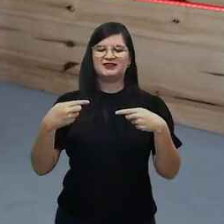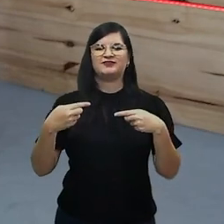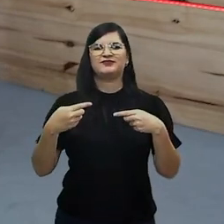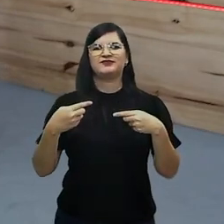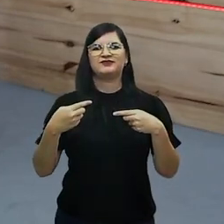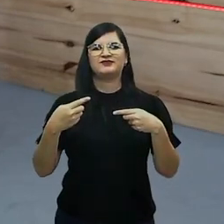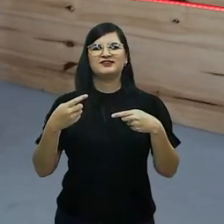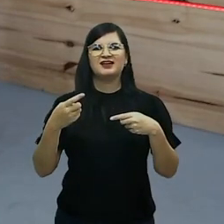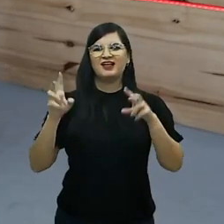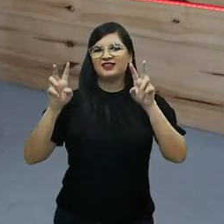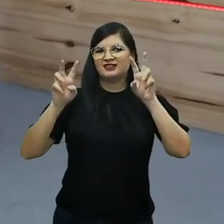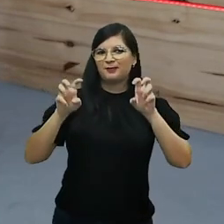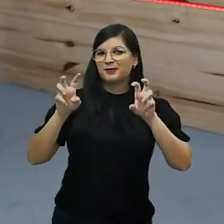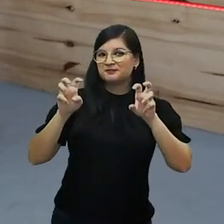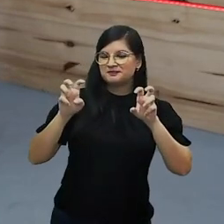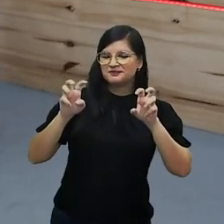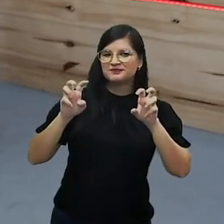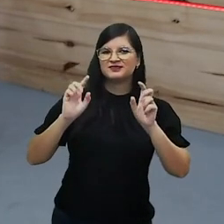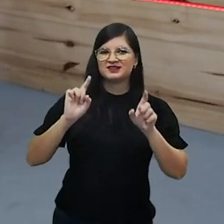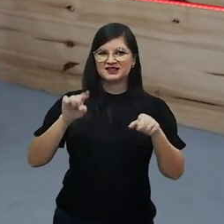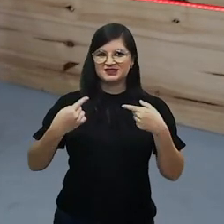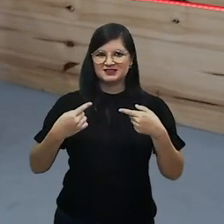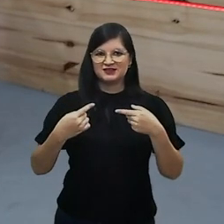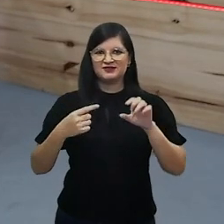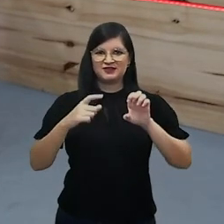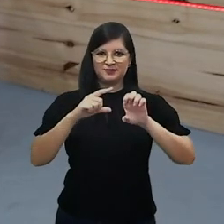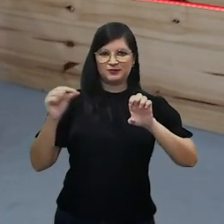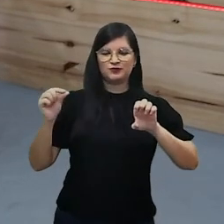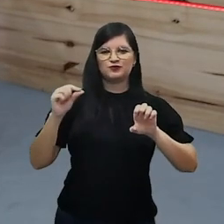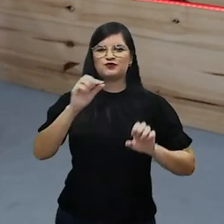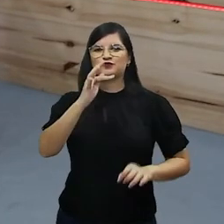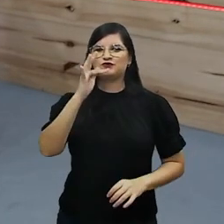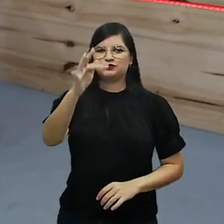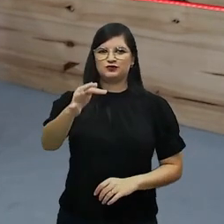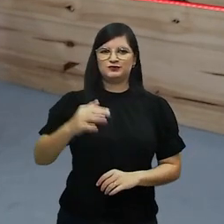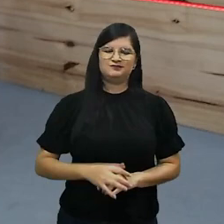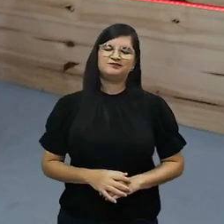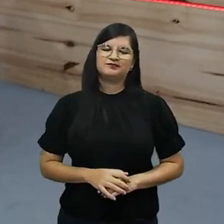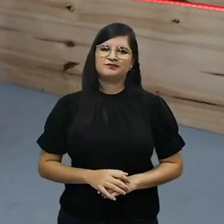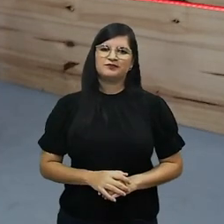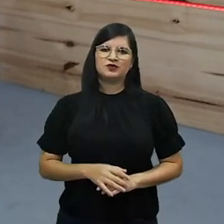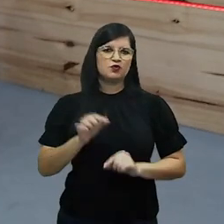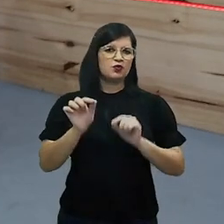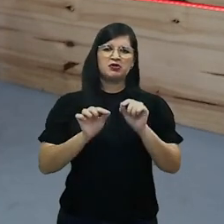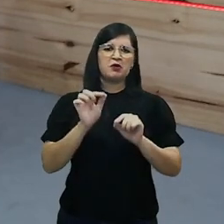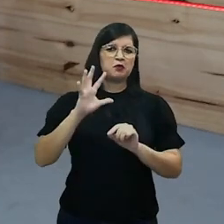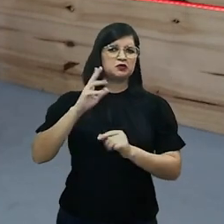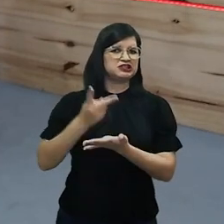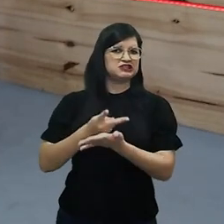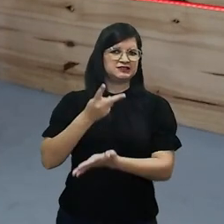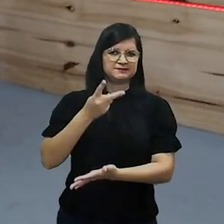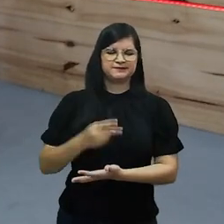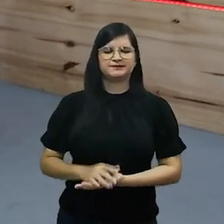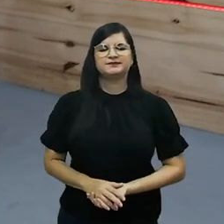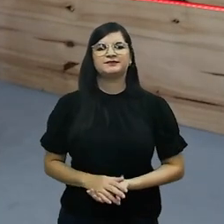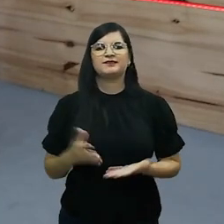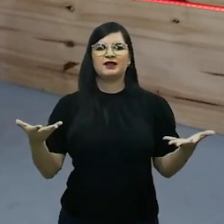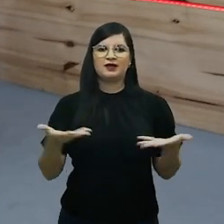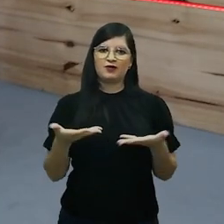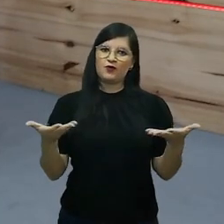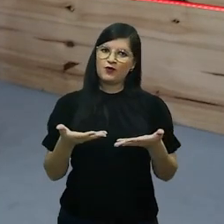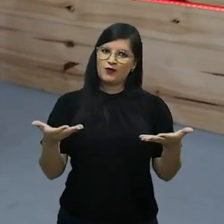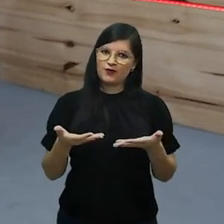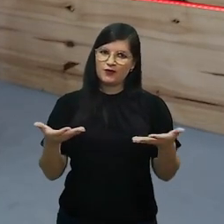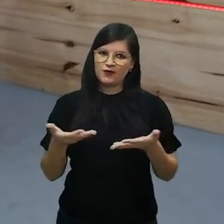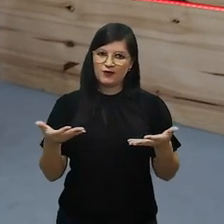titulou esse desafio de o desafio do empreendedor do futuro, tá? Então, o que é que vai acontecer? Agora está